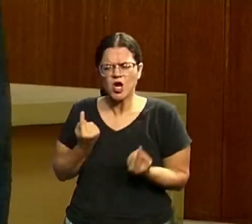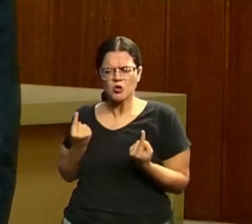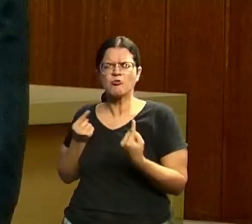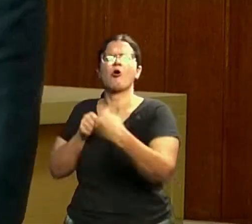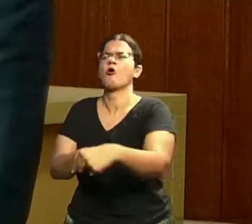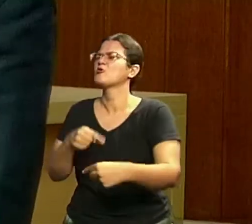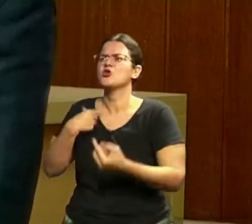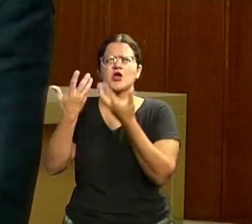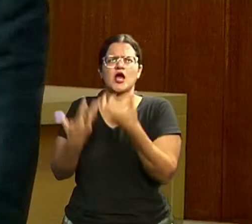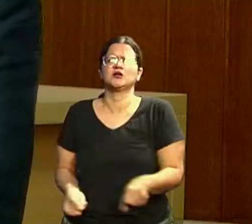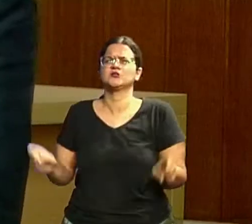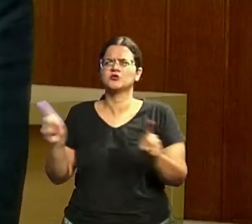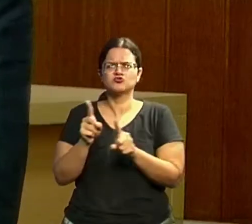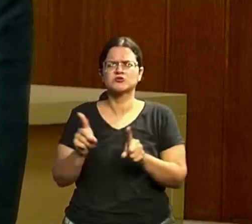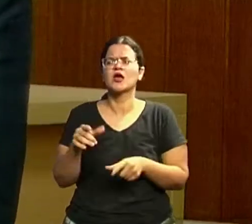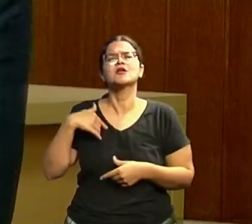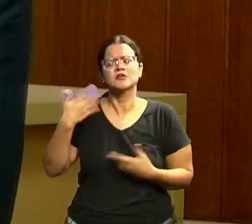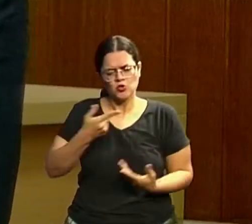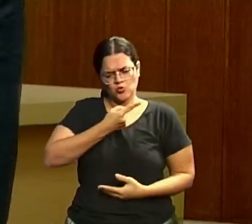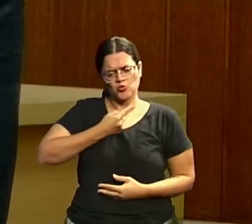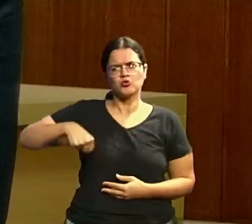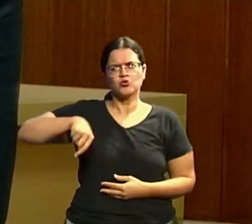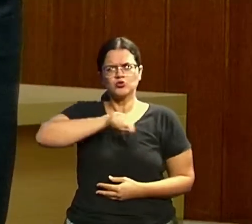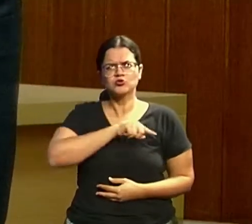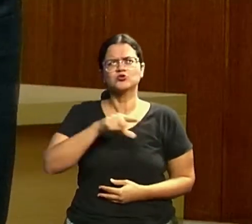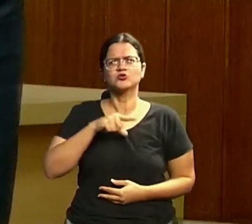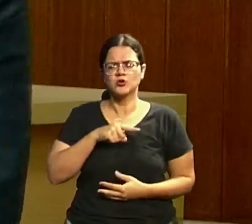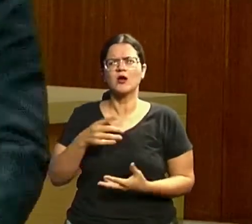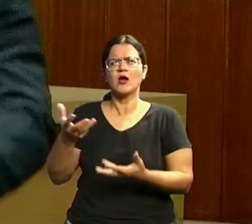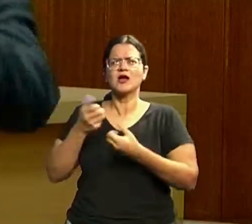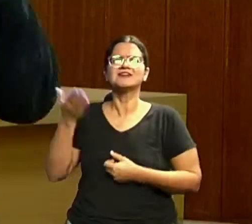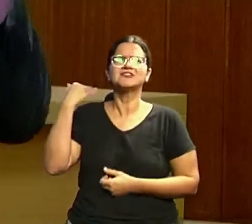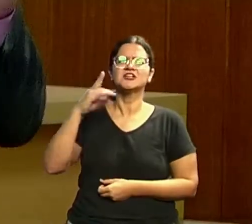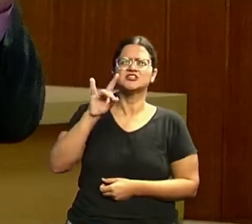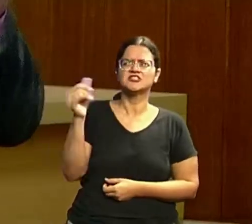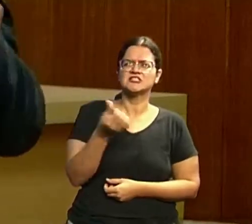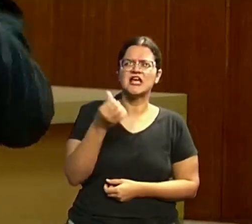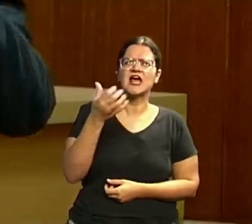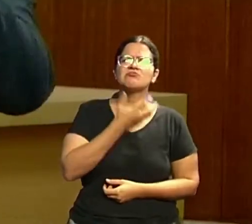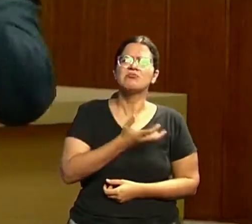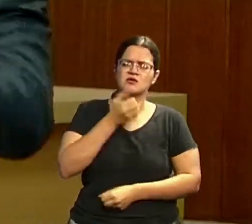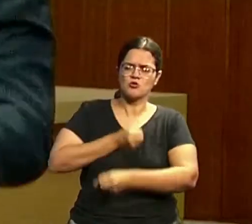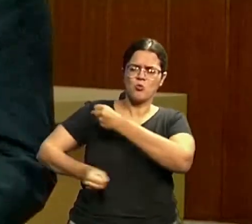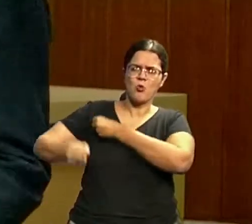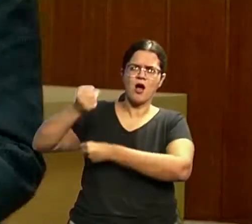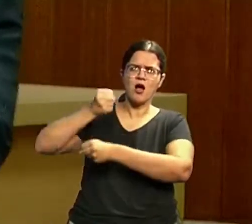E constituímos aqui, no dia 6 de dezembro do ano passado,